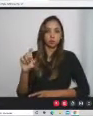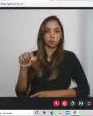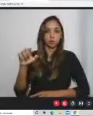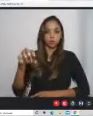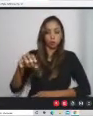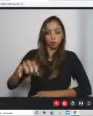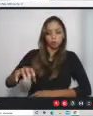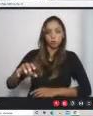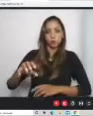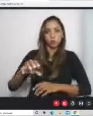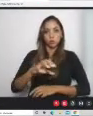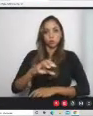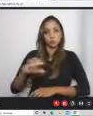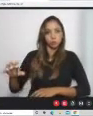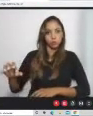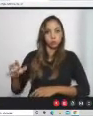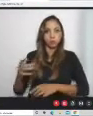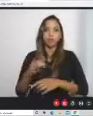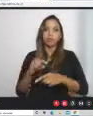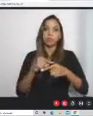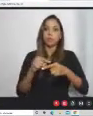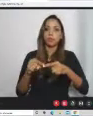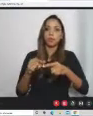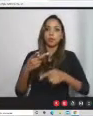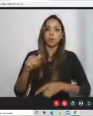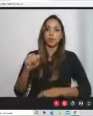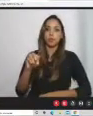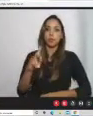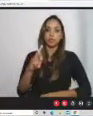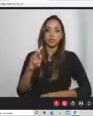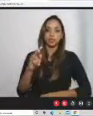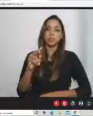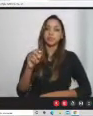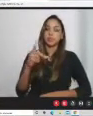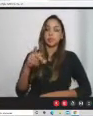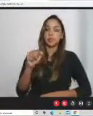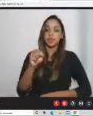inservíveis do bairro de Passagem de Areia. Indicação